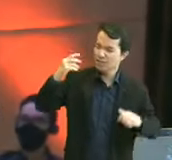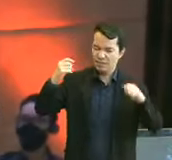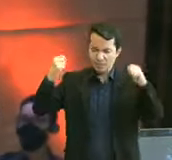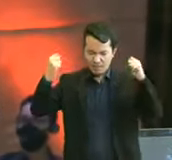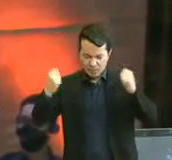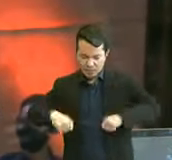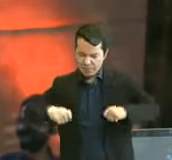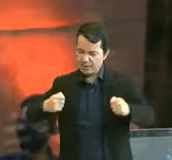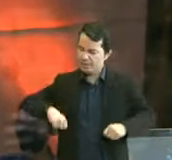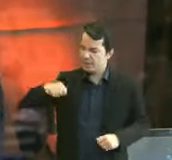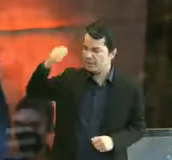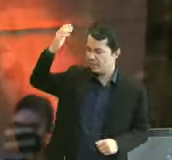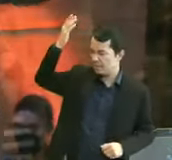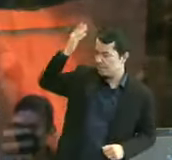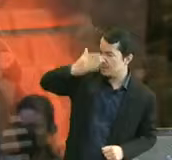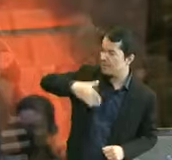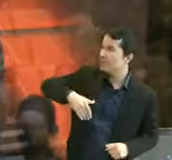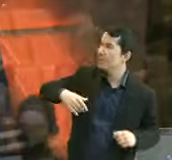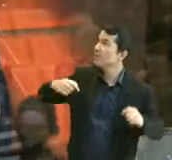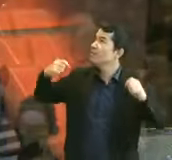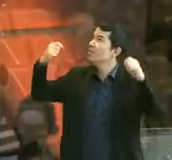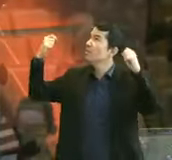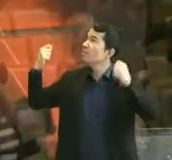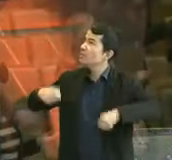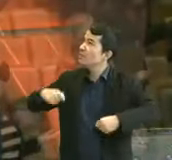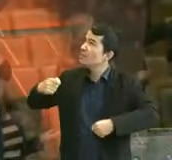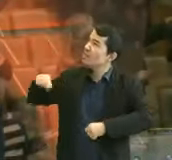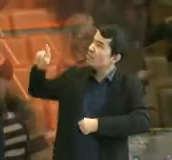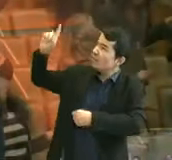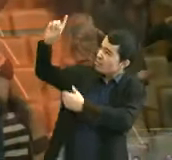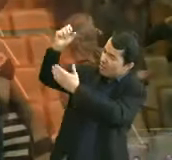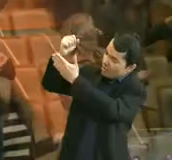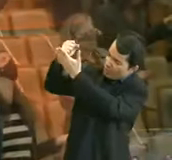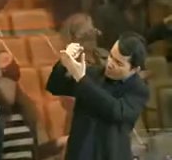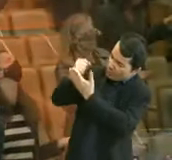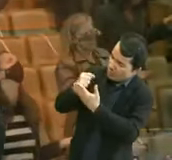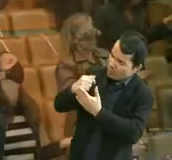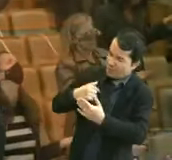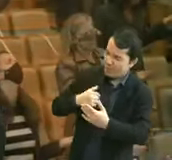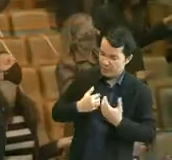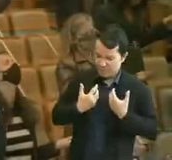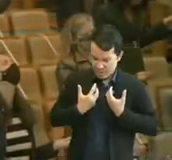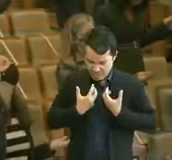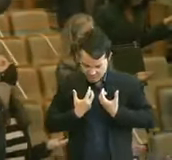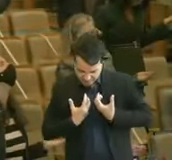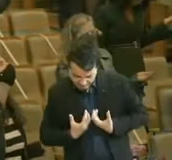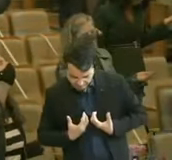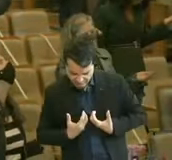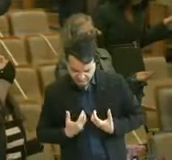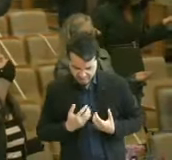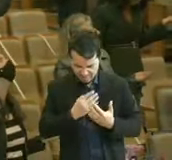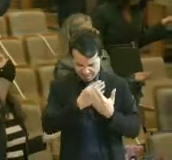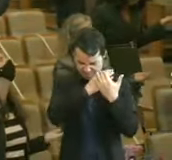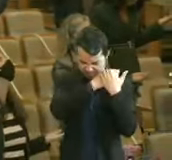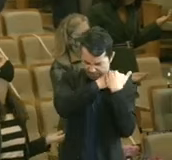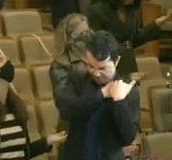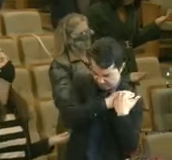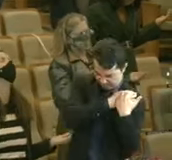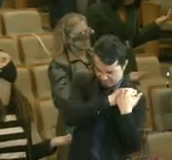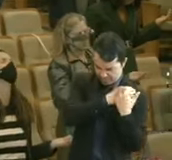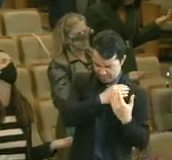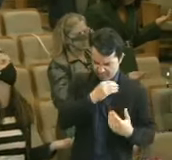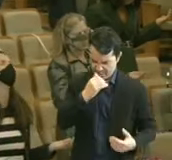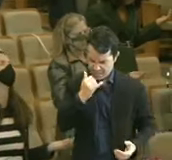preciso do teu favor. Eu estou cansado, sobrecarregado, angustiado, triste. Eu não sei como você